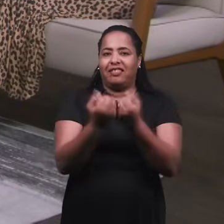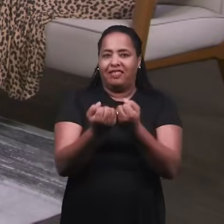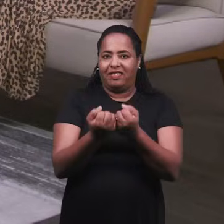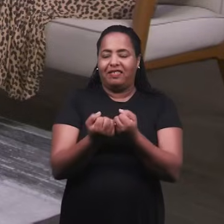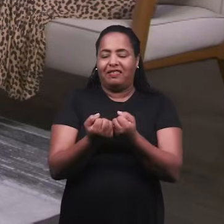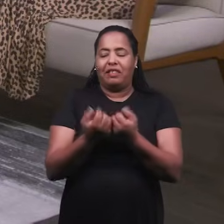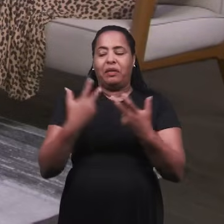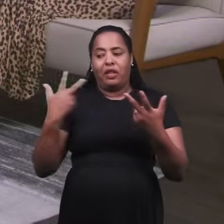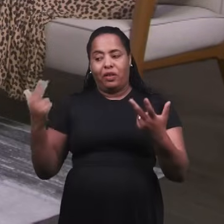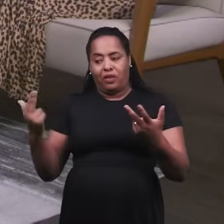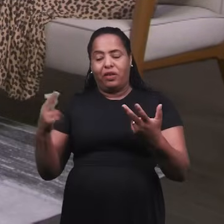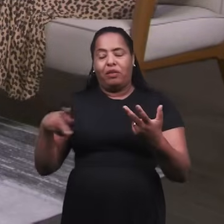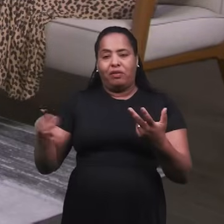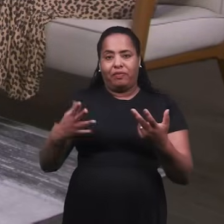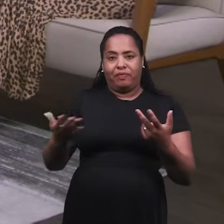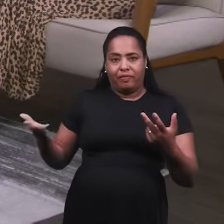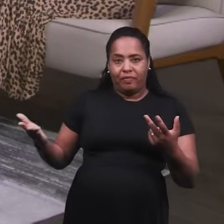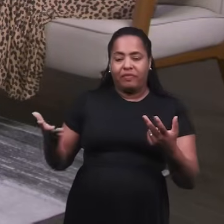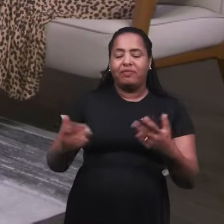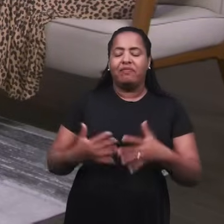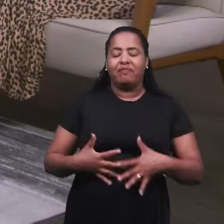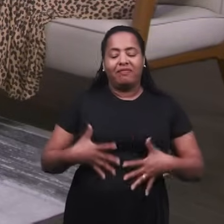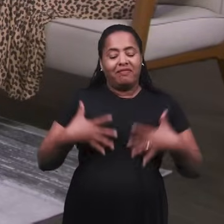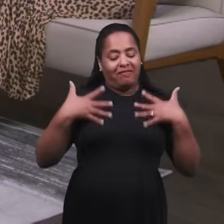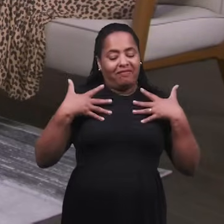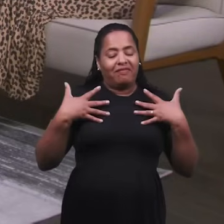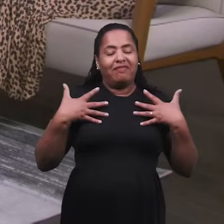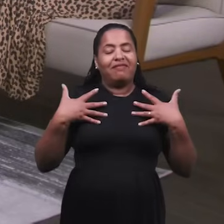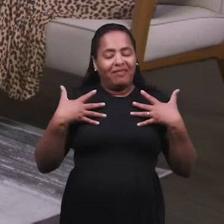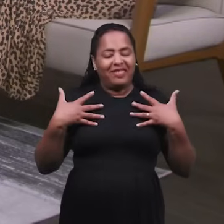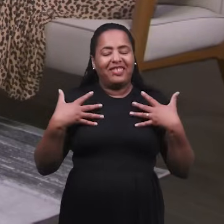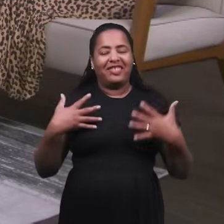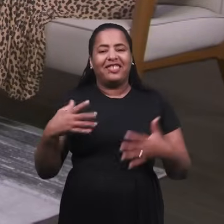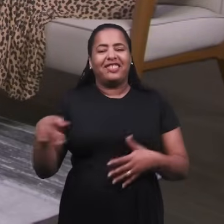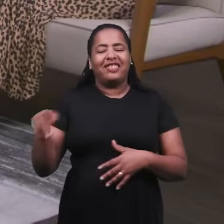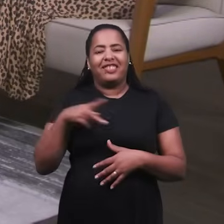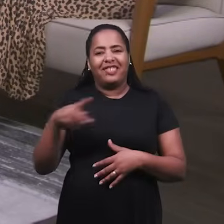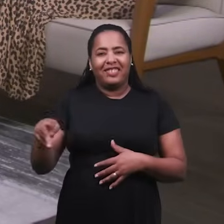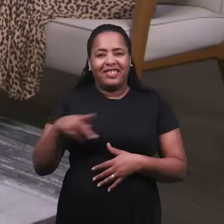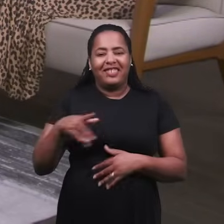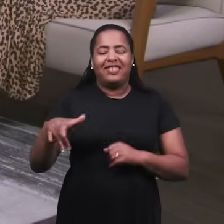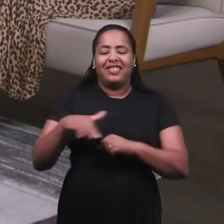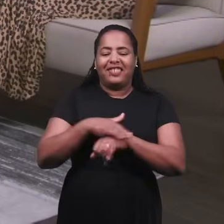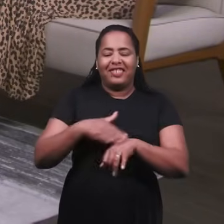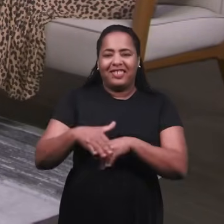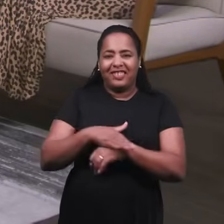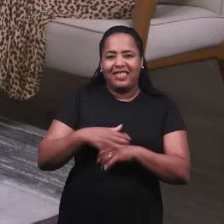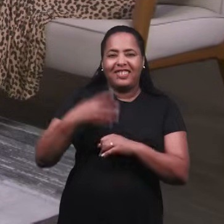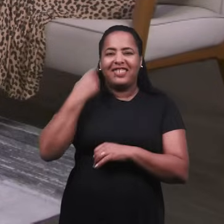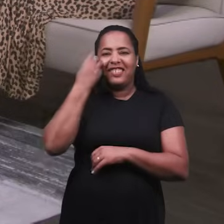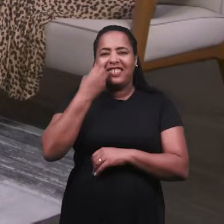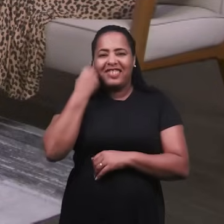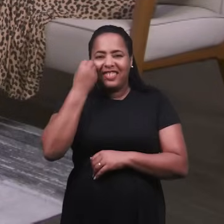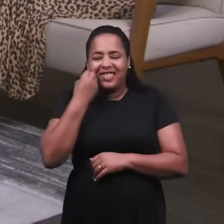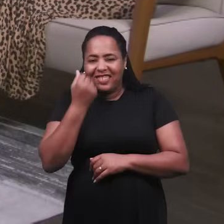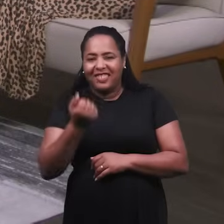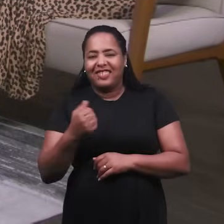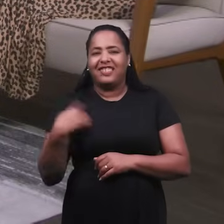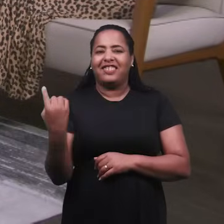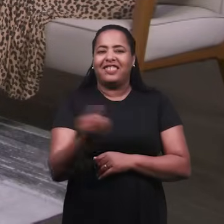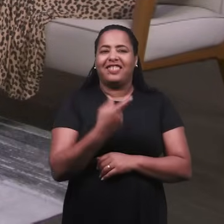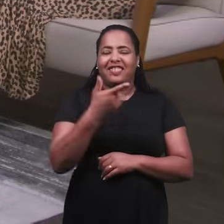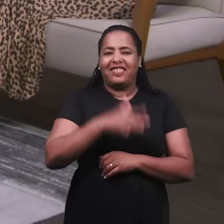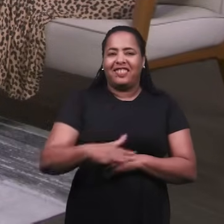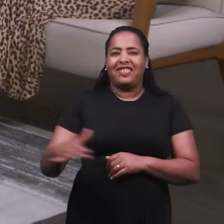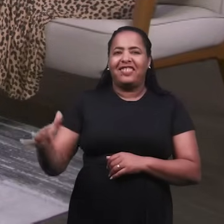Como Letícia disse, é sempre uma honra ser professora, poder conversar sobre essas experiências com as